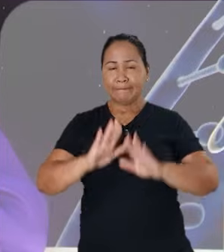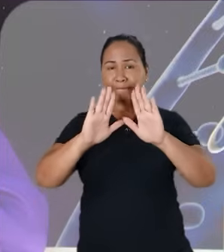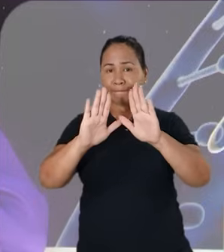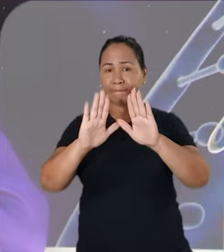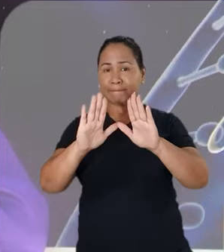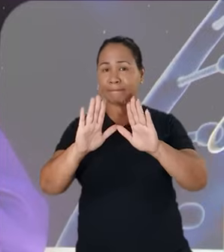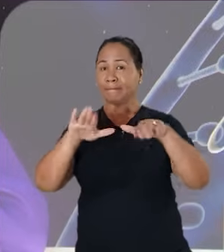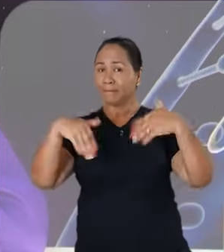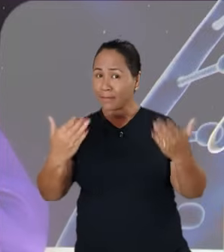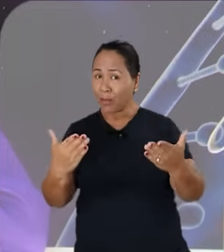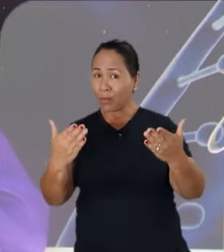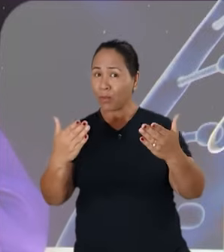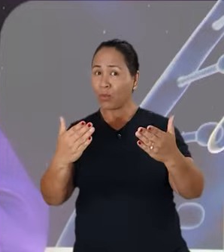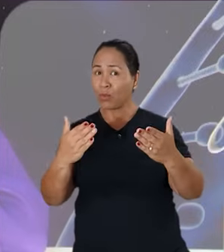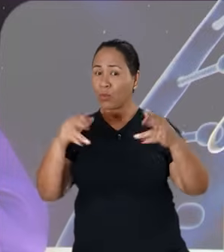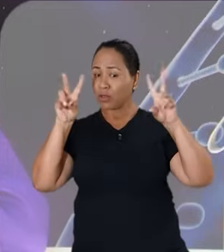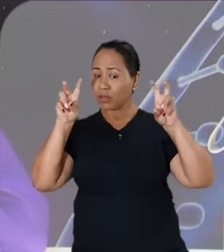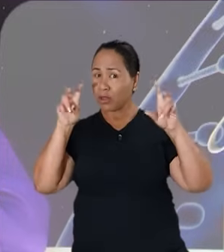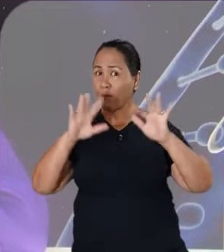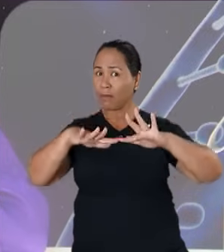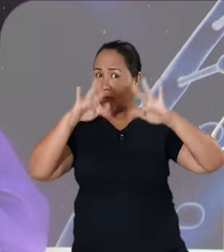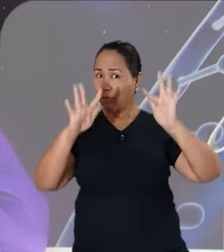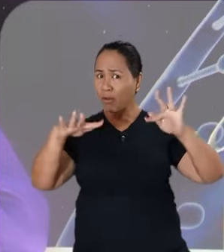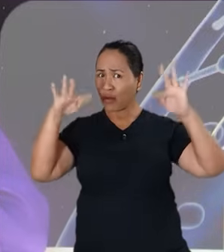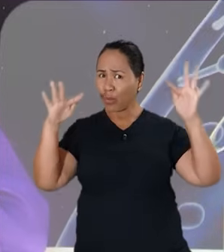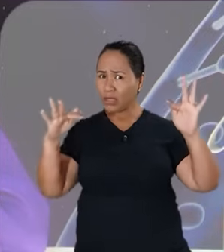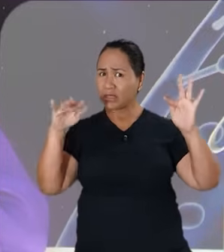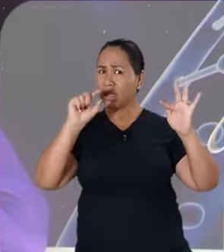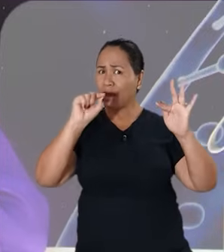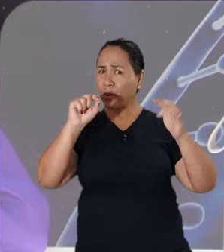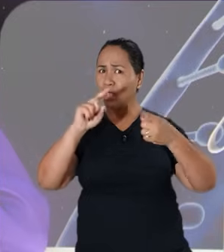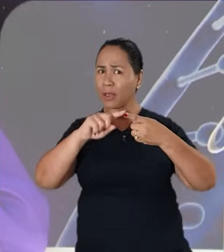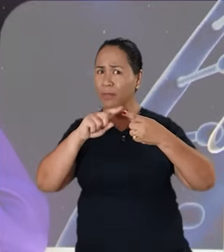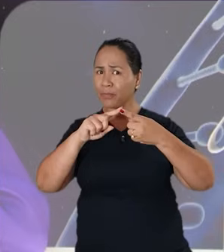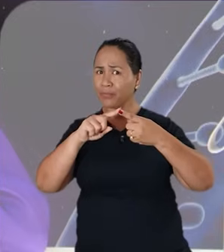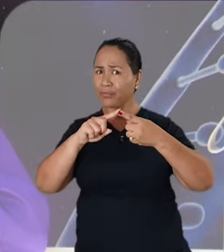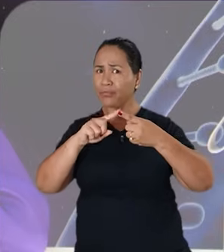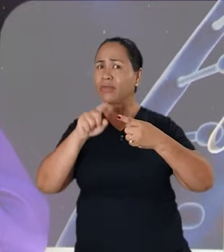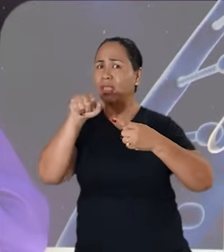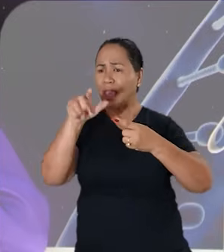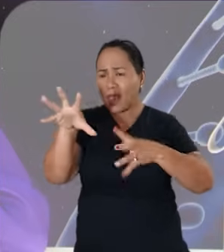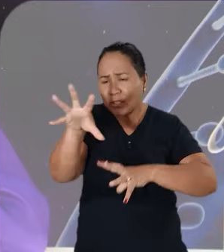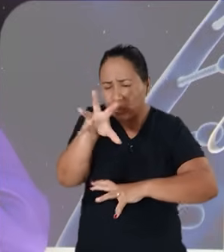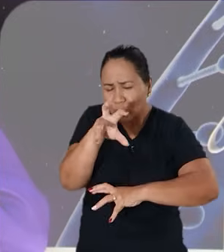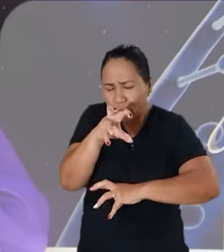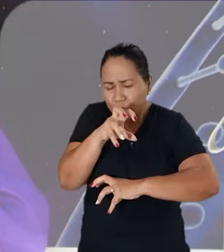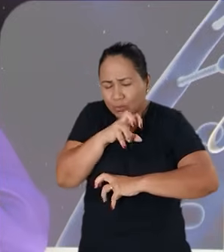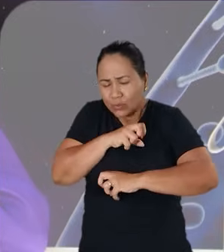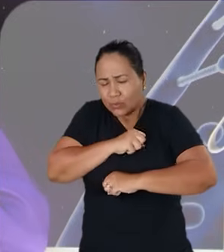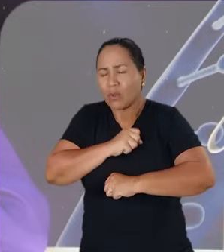E quando falamos de frequência, servir, ajudar,